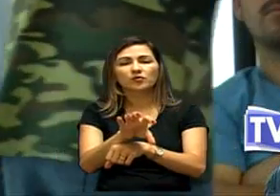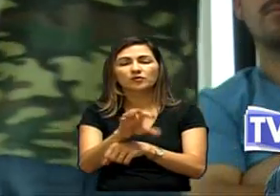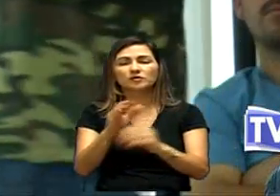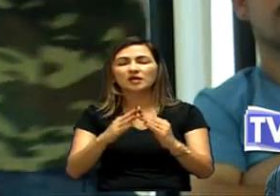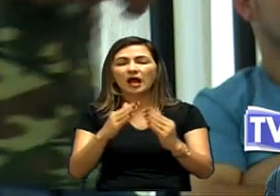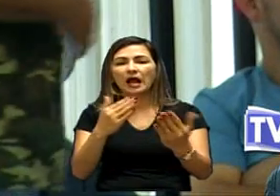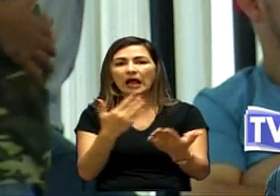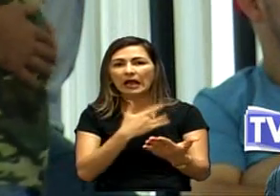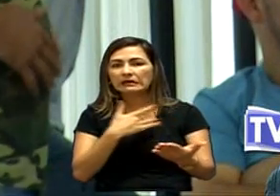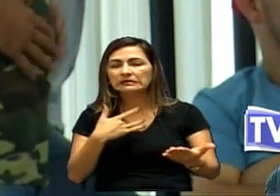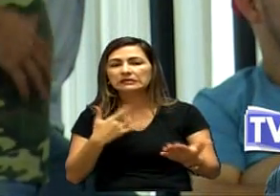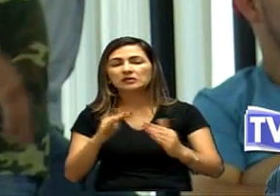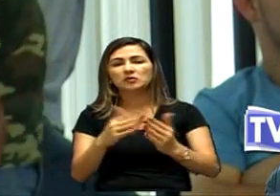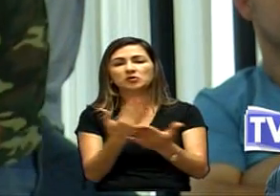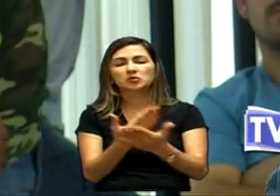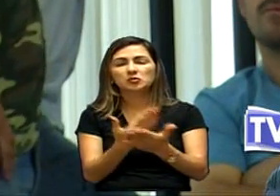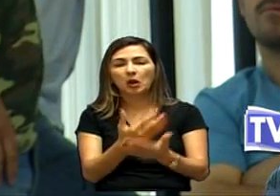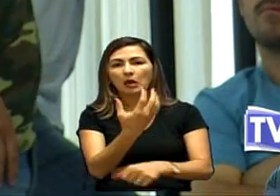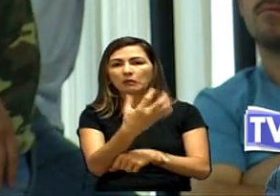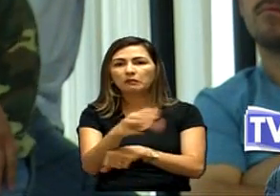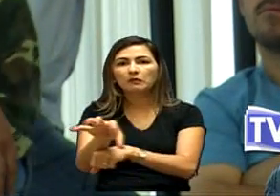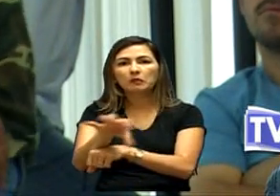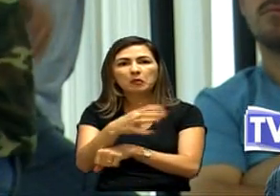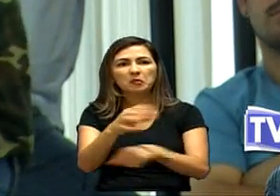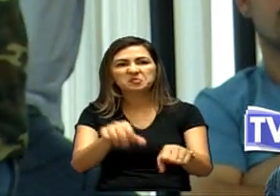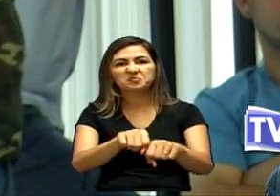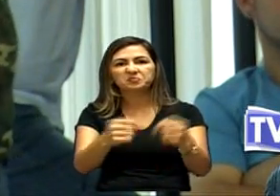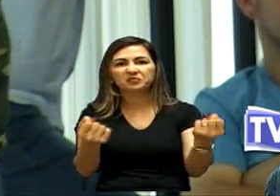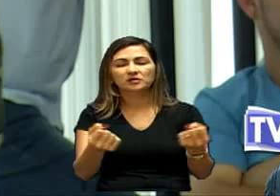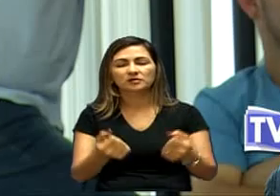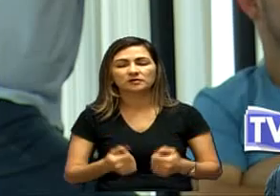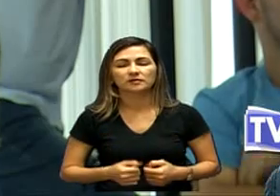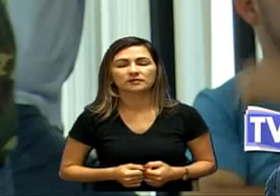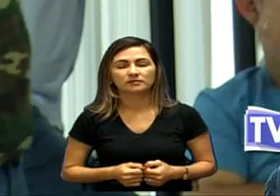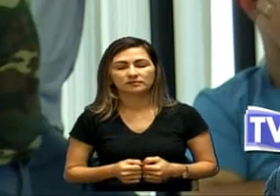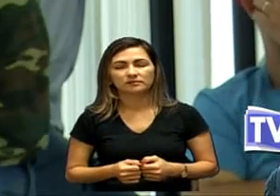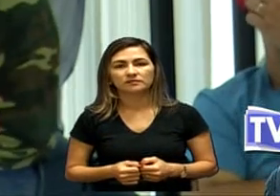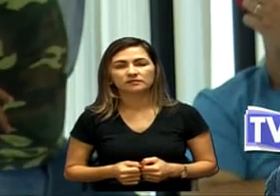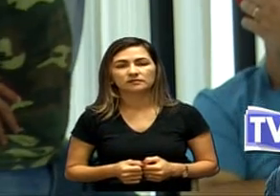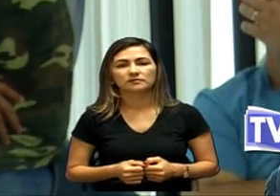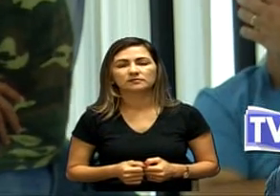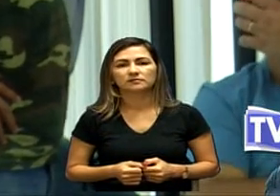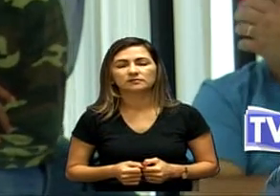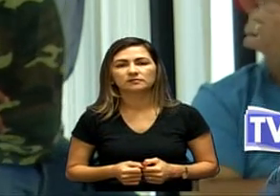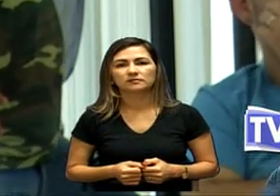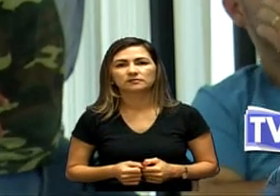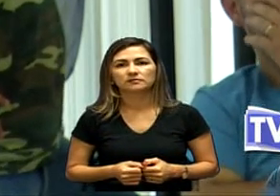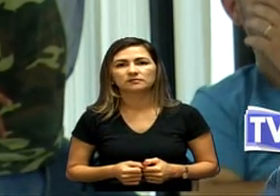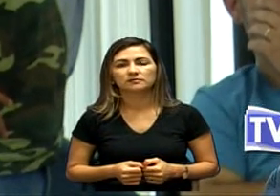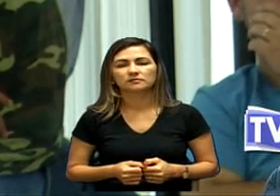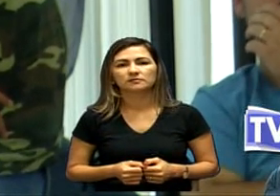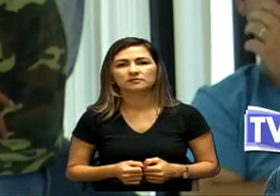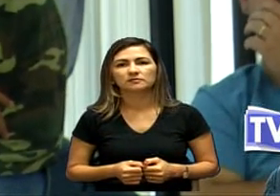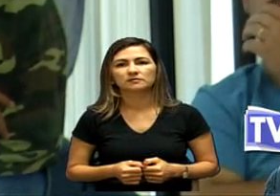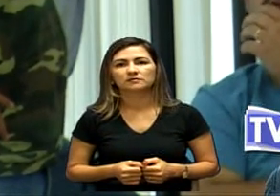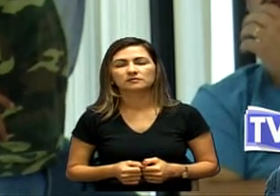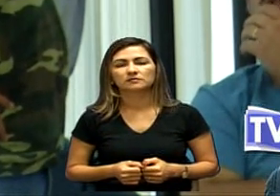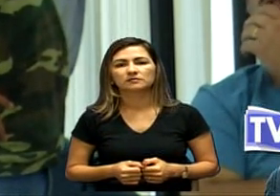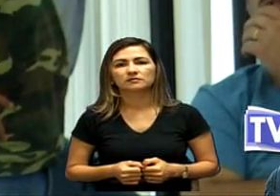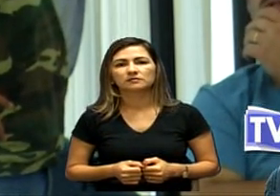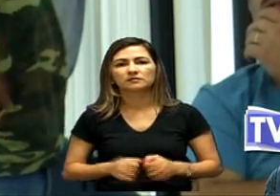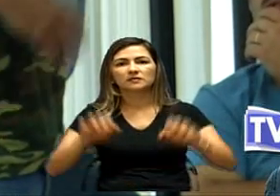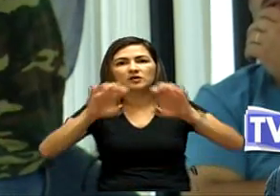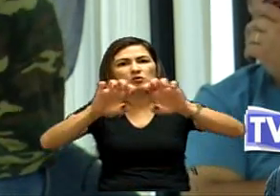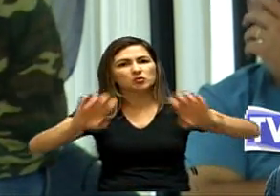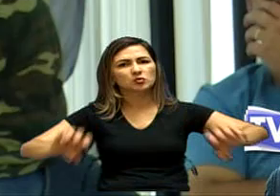aí também, né, que tenha esse apoio para que tenha manutenção. Porque nós temos o absurdo. Nós não temos aí